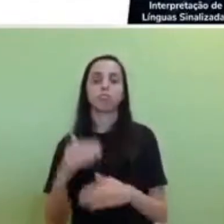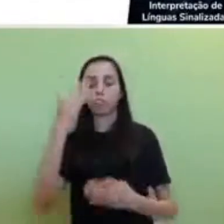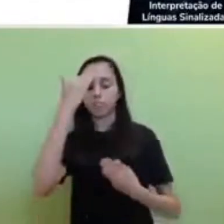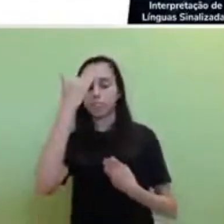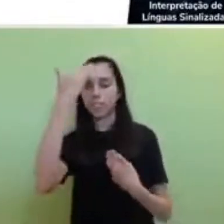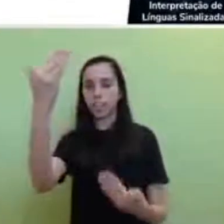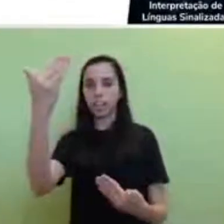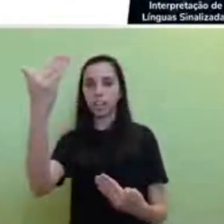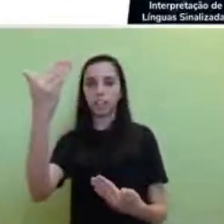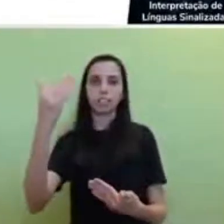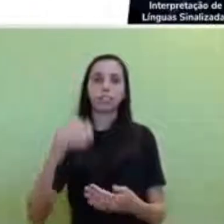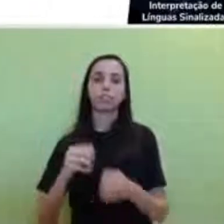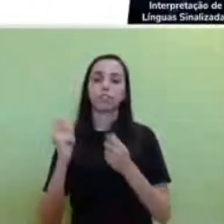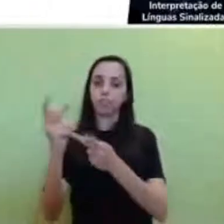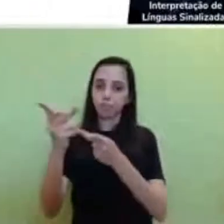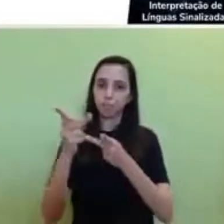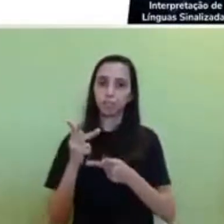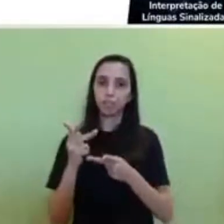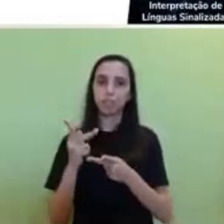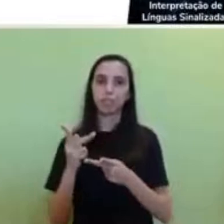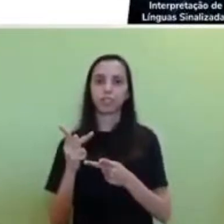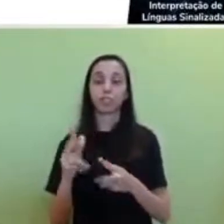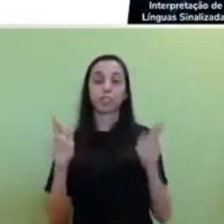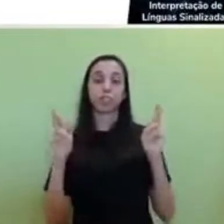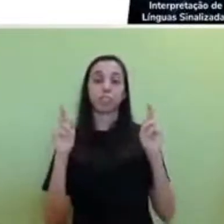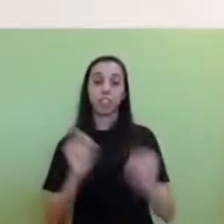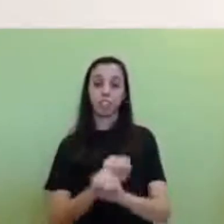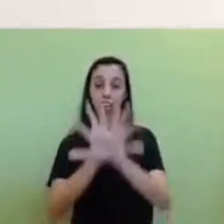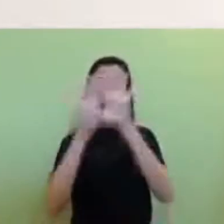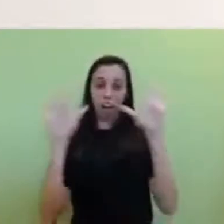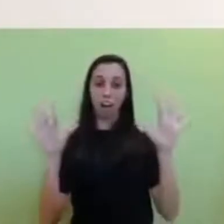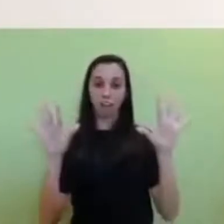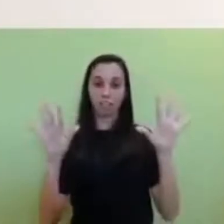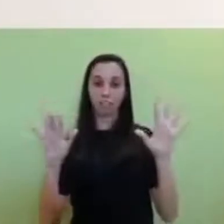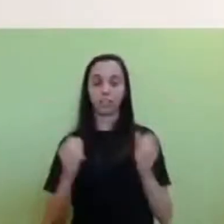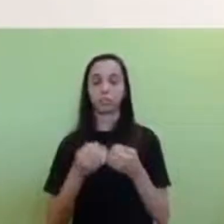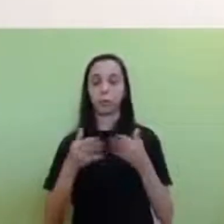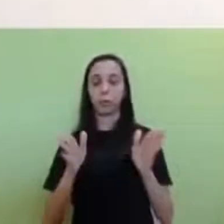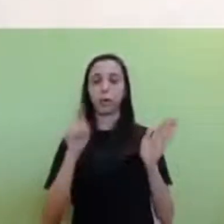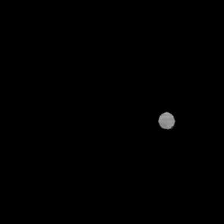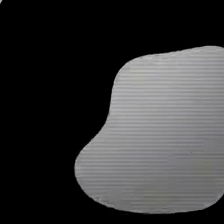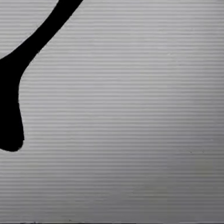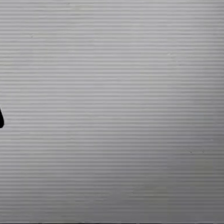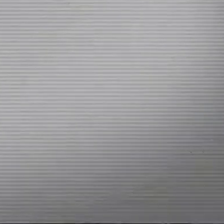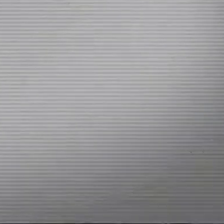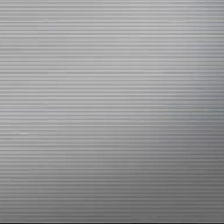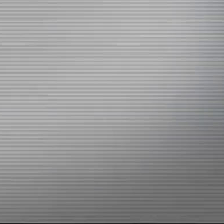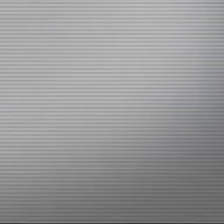Obrigado de novo pelo convite, espero que eu tenha sido claro e estou aberto às perguntas.